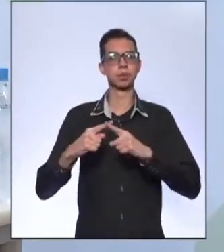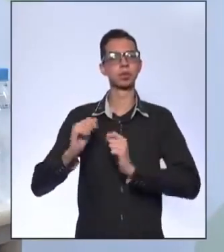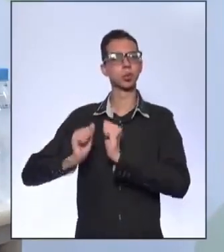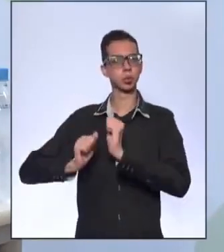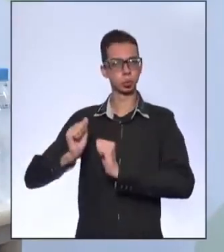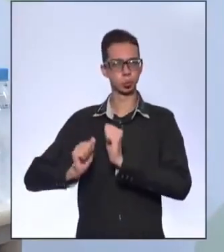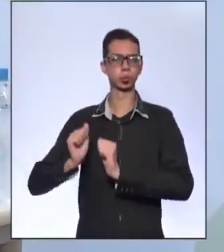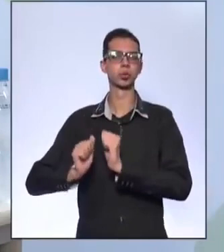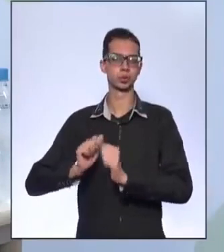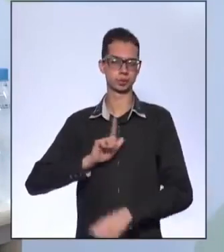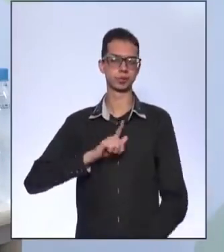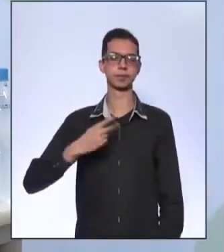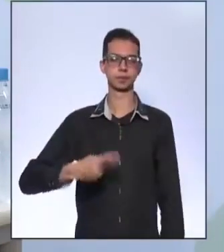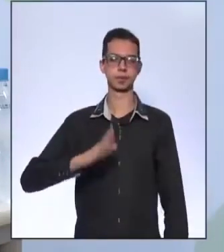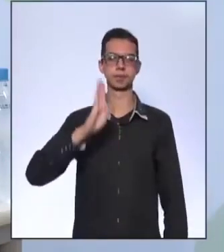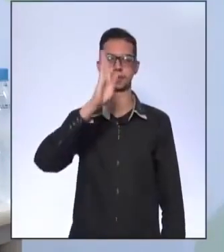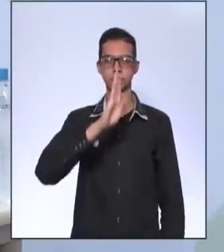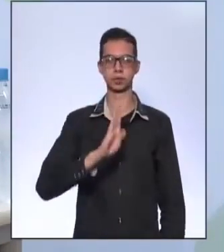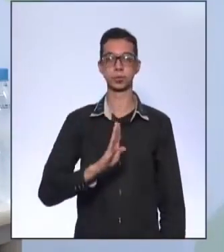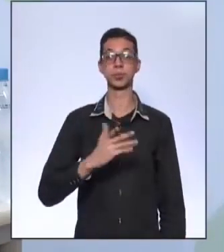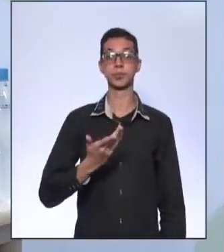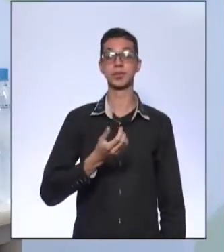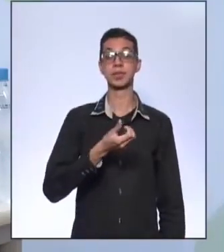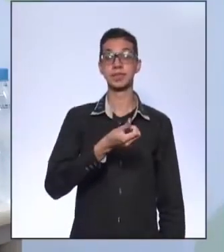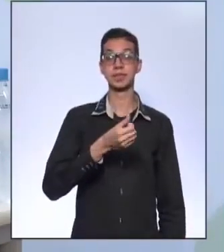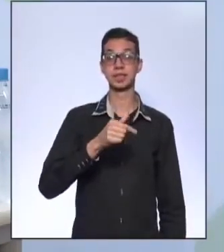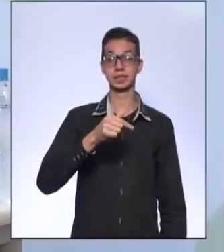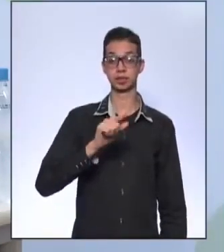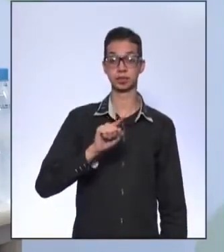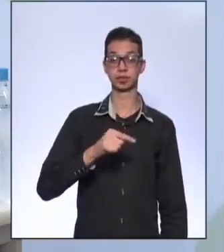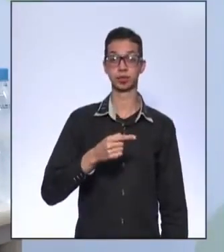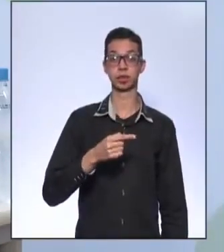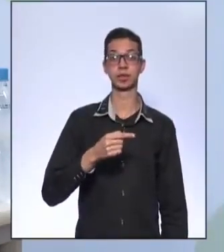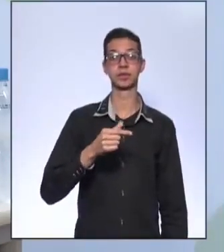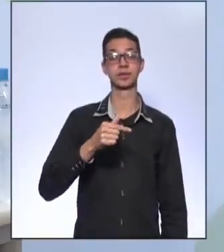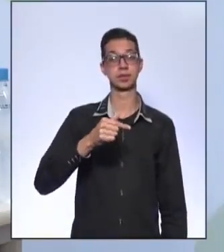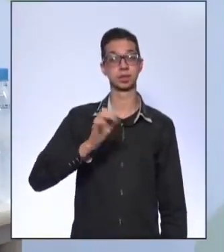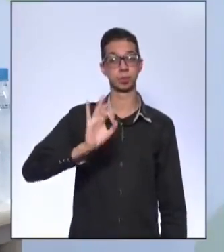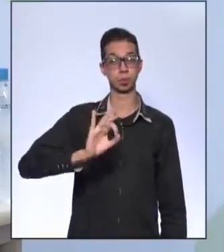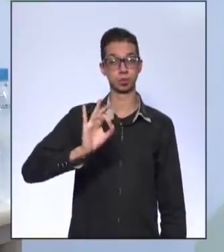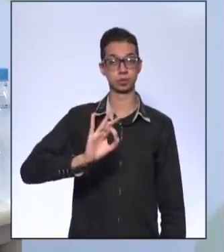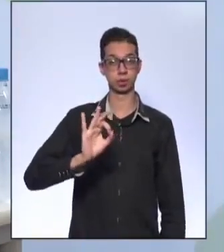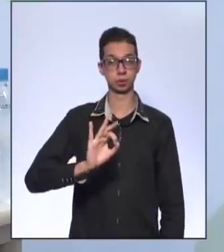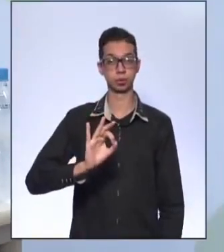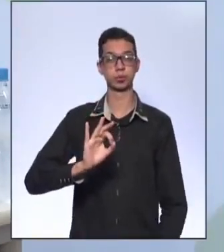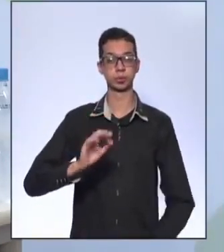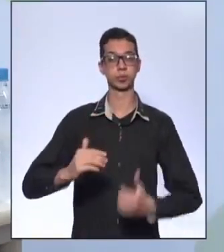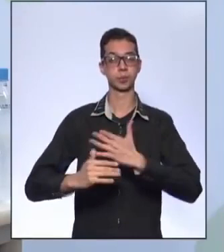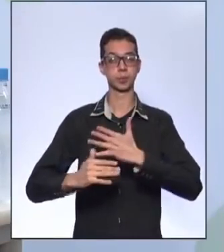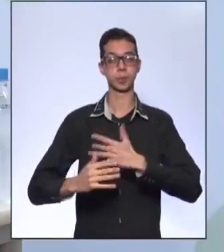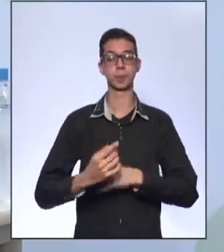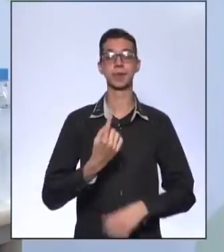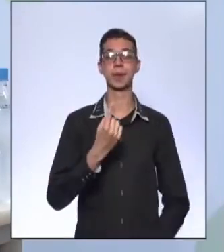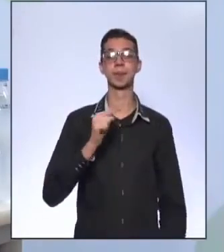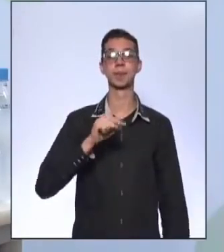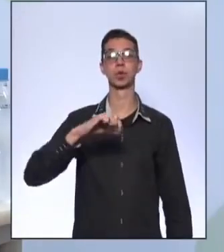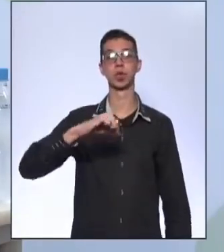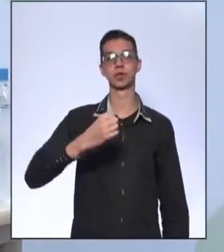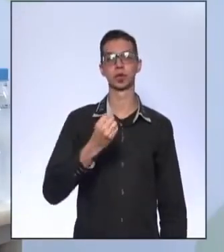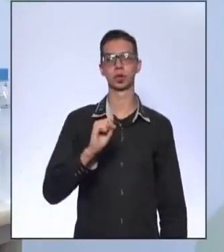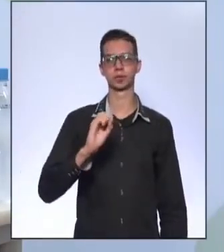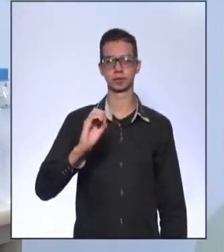Industrial que não estivermos Aqui nós temos aí 67,7 por cento da população urbana na década de 1980